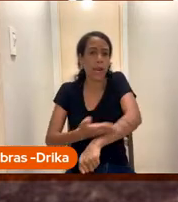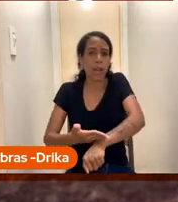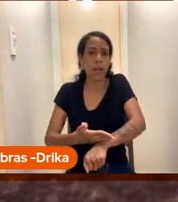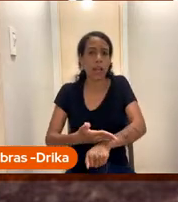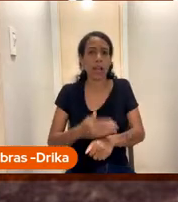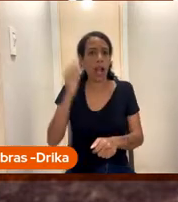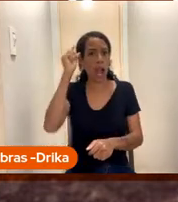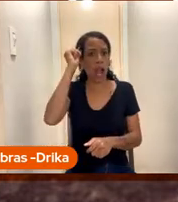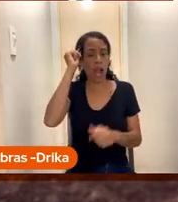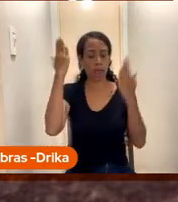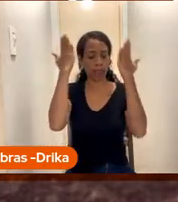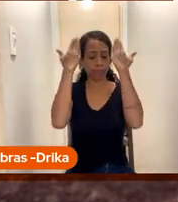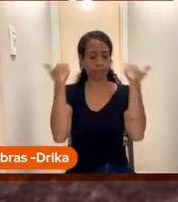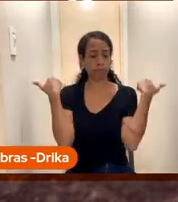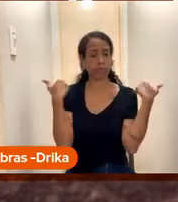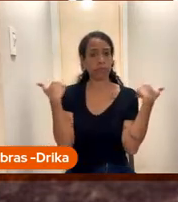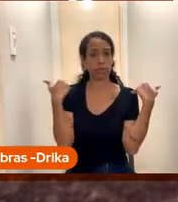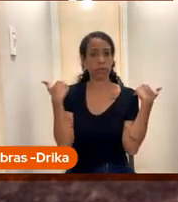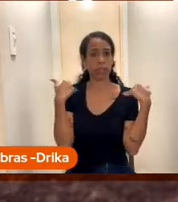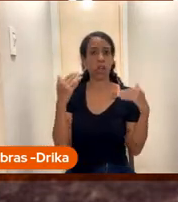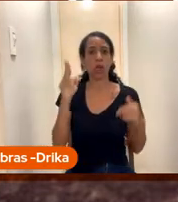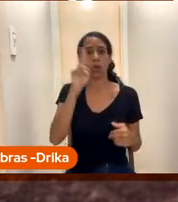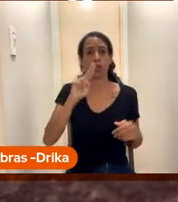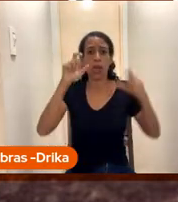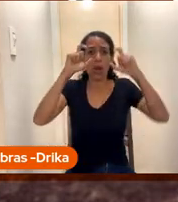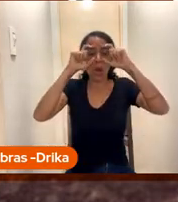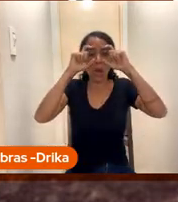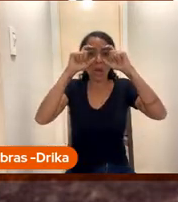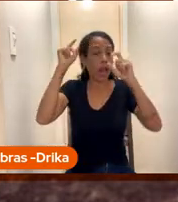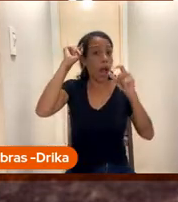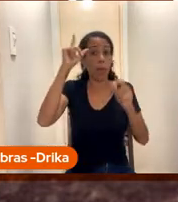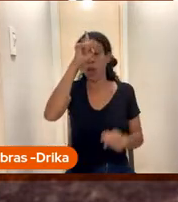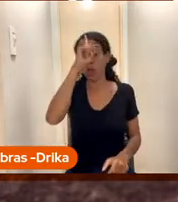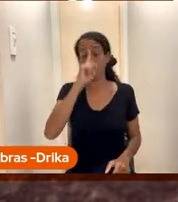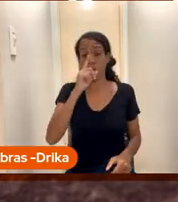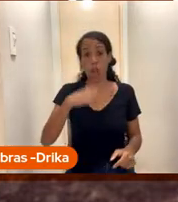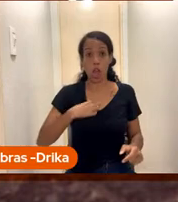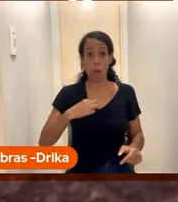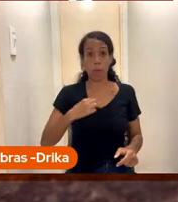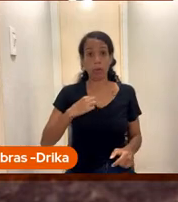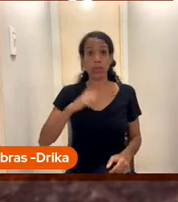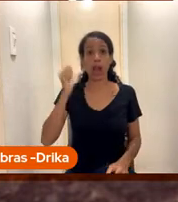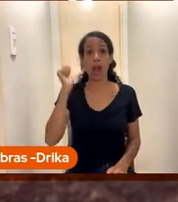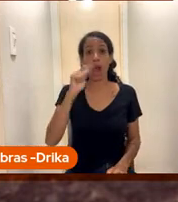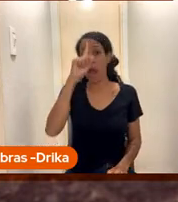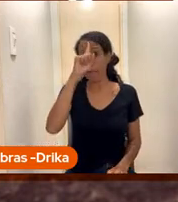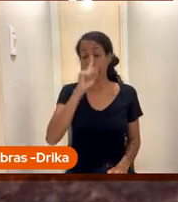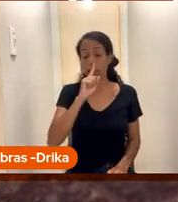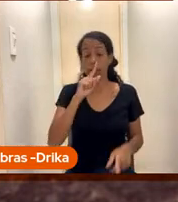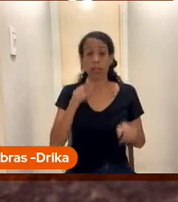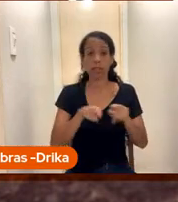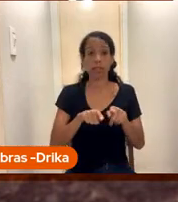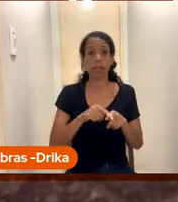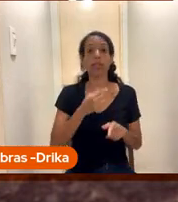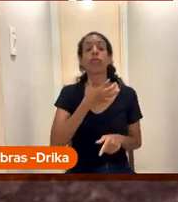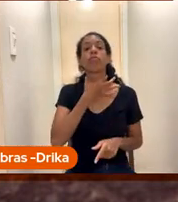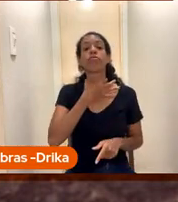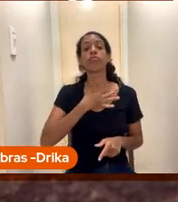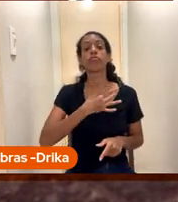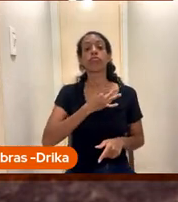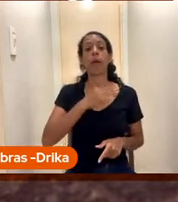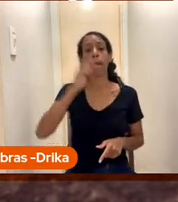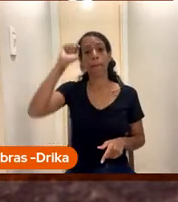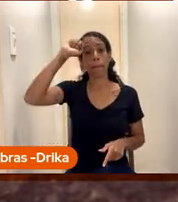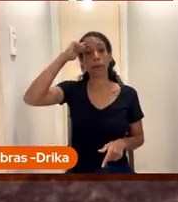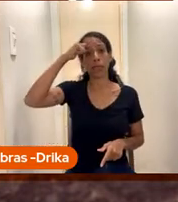altura dos ombros. Estou usando um óculos marrom. Estou vestindo uma blusa amarela. Tenho um pingente preto no